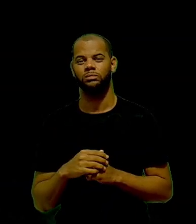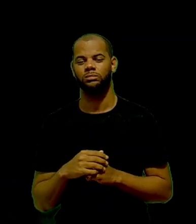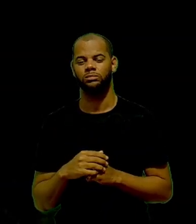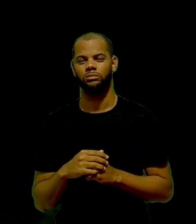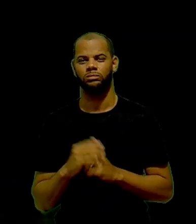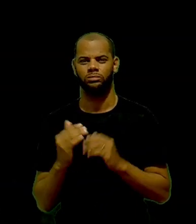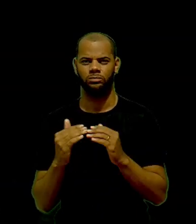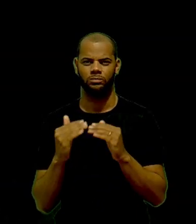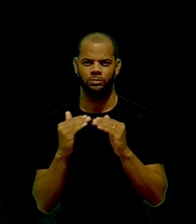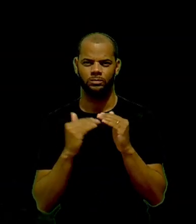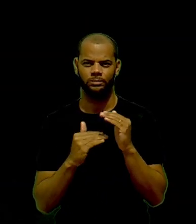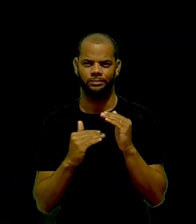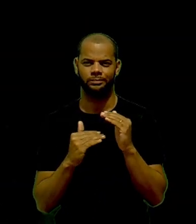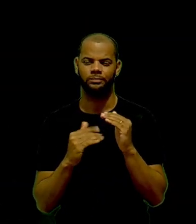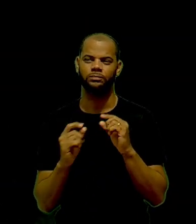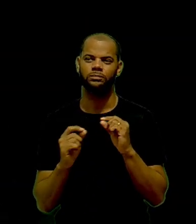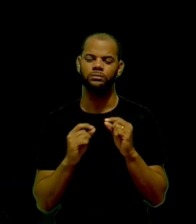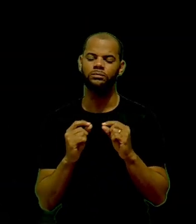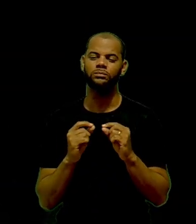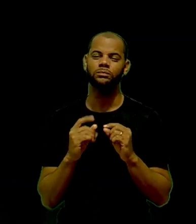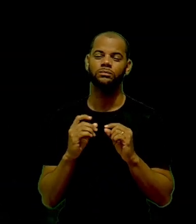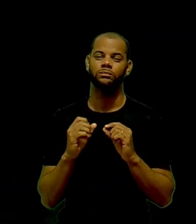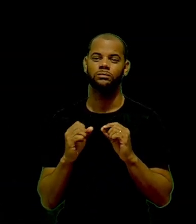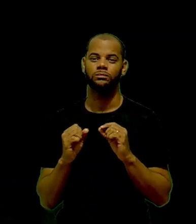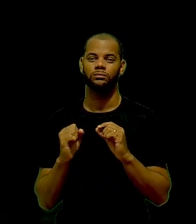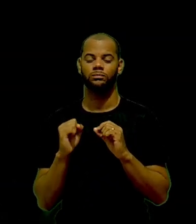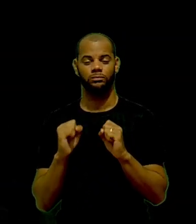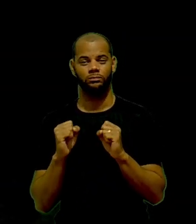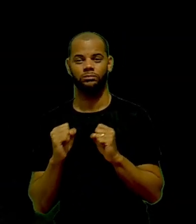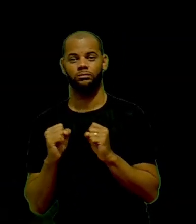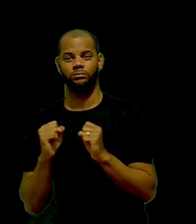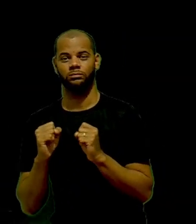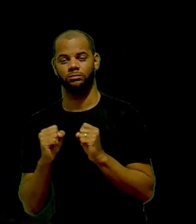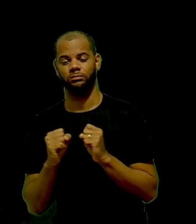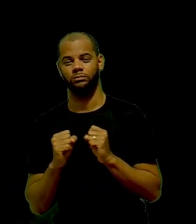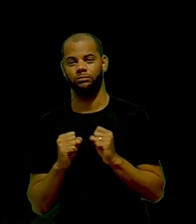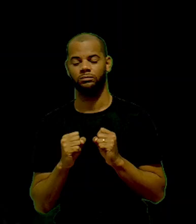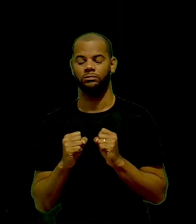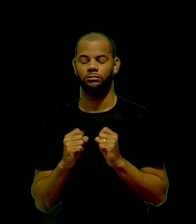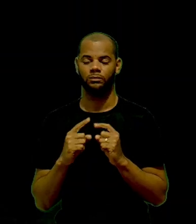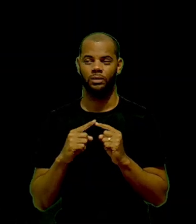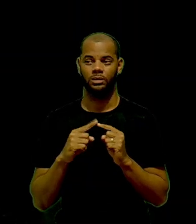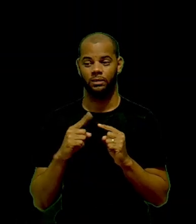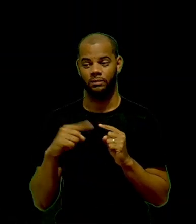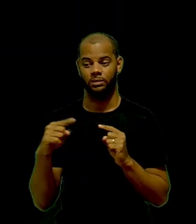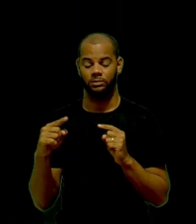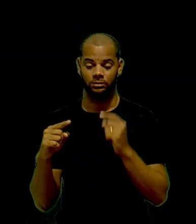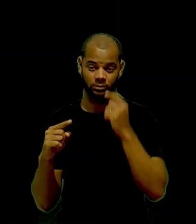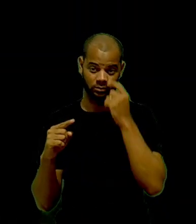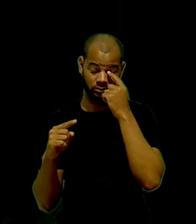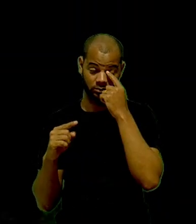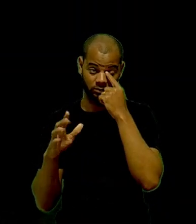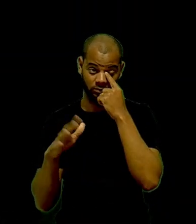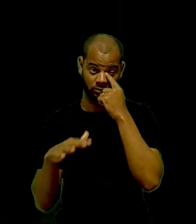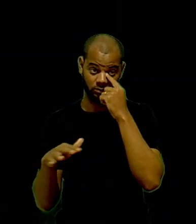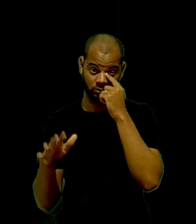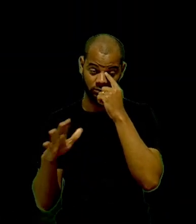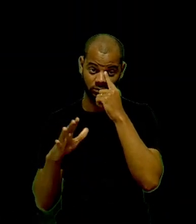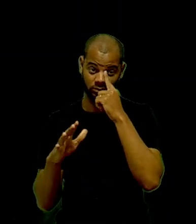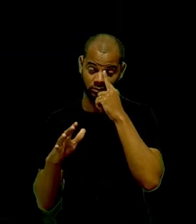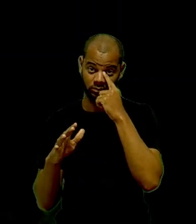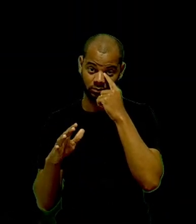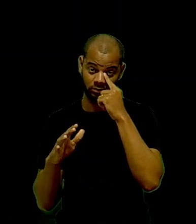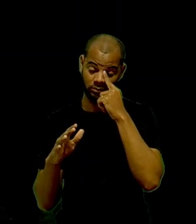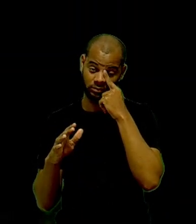587, permitia-se colocar energia solar com essa variabilidade tão grande na rede da